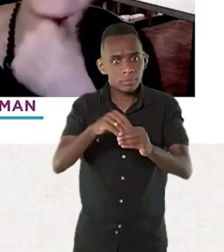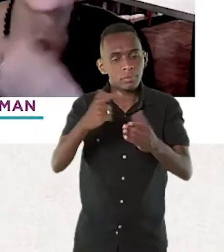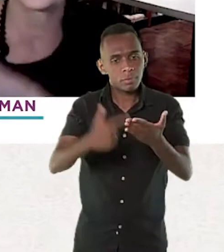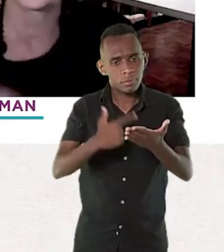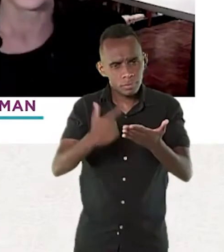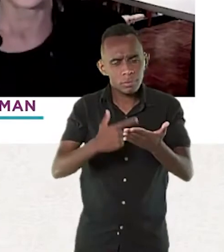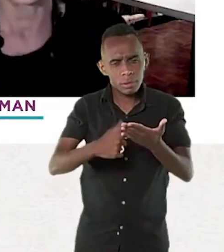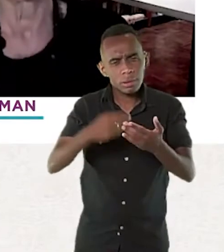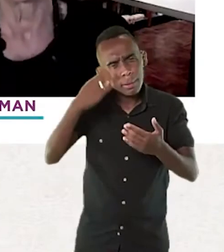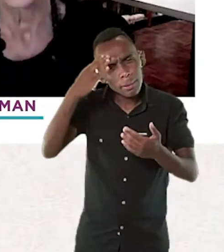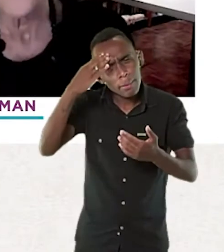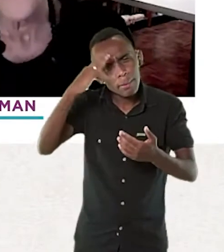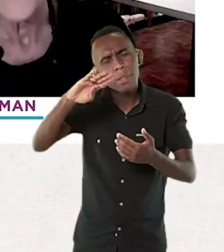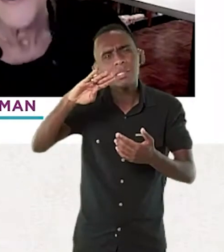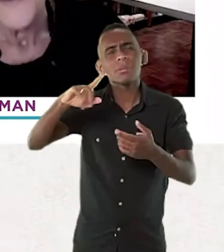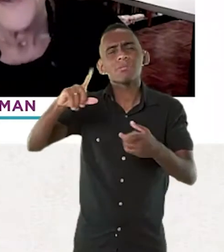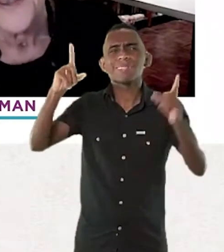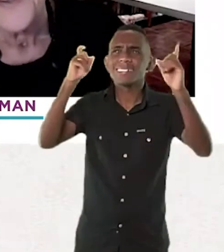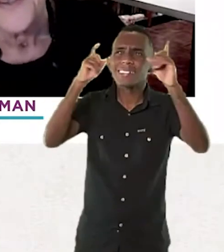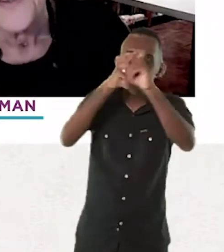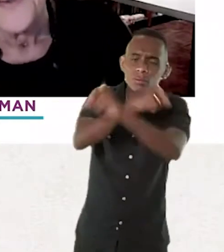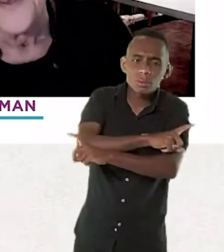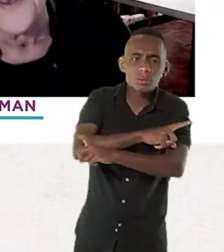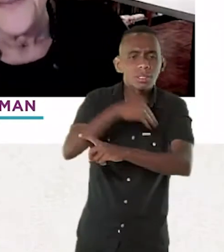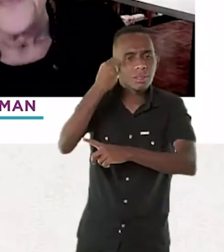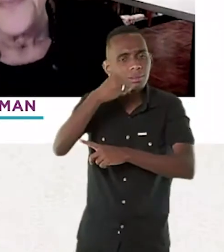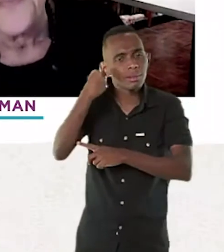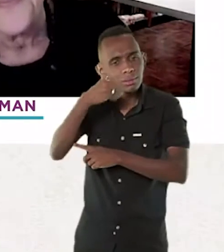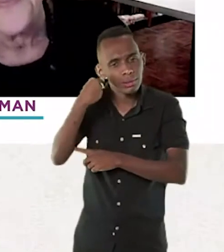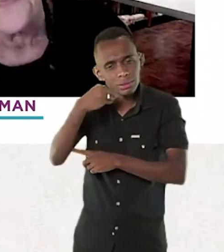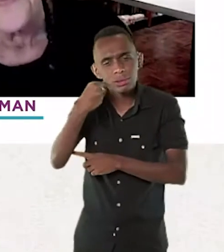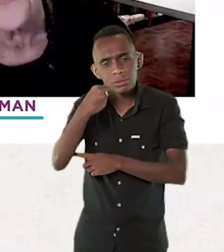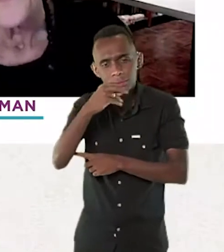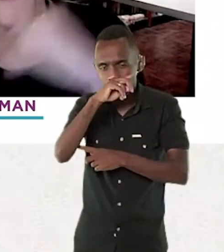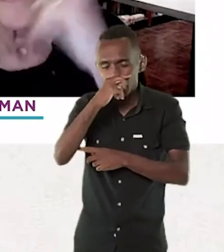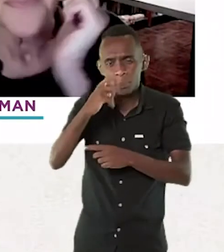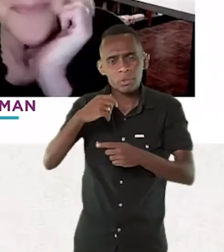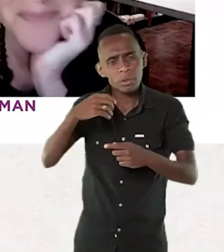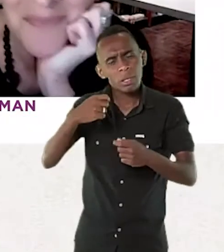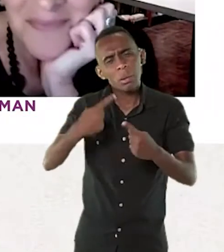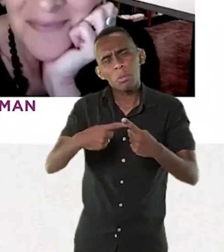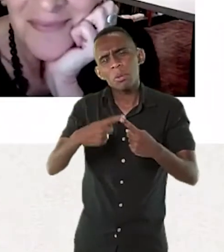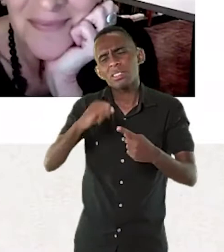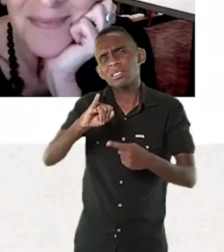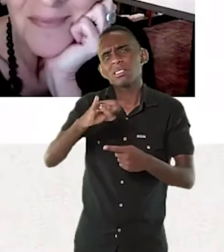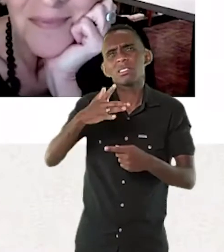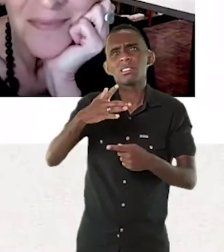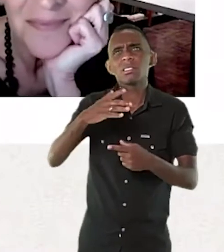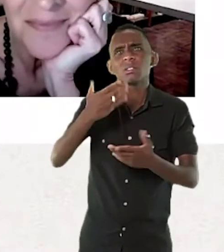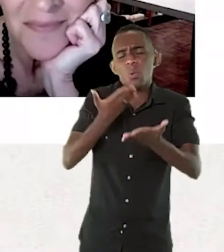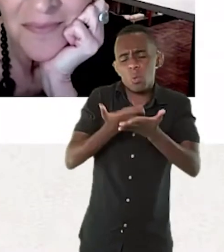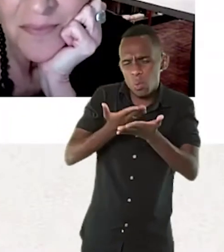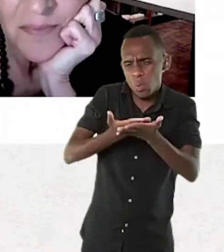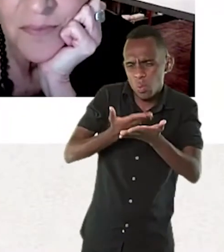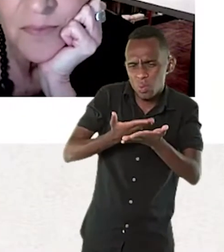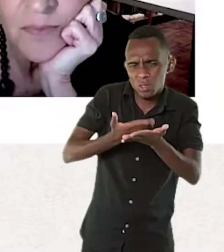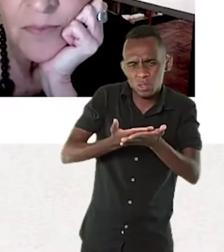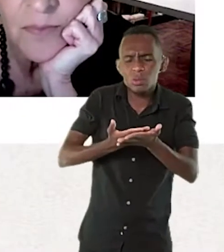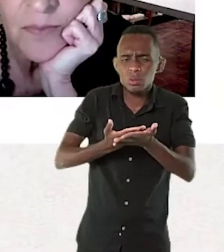Gisele? Principalmente o que nos atinge, porque se fosse um estudo ou um passeio